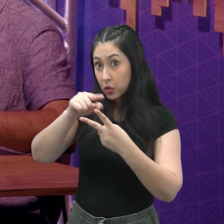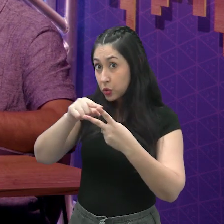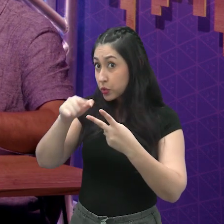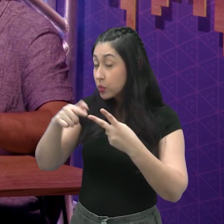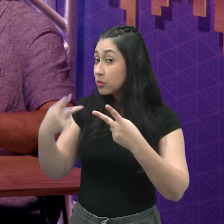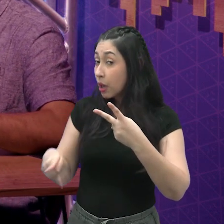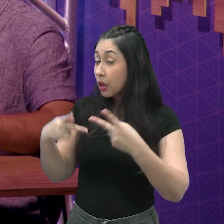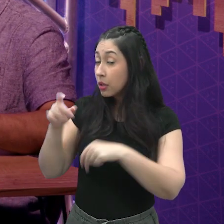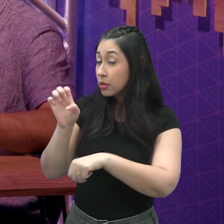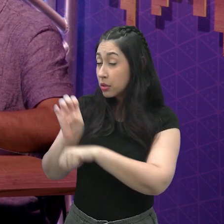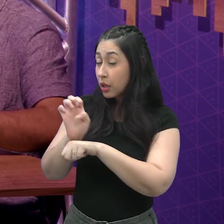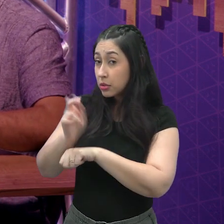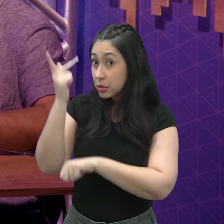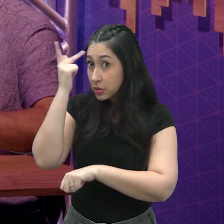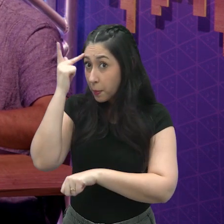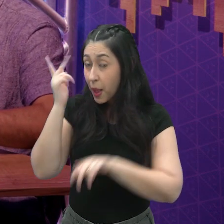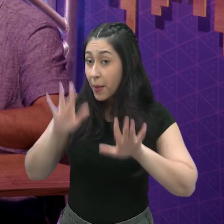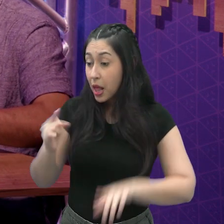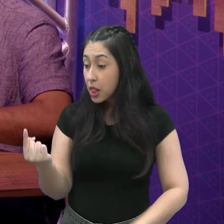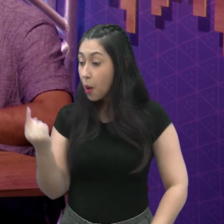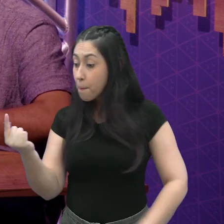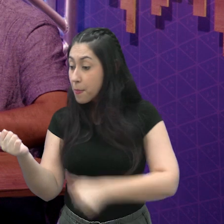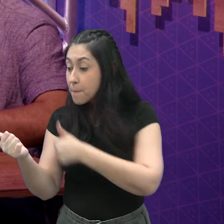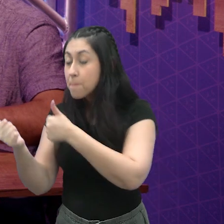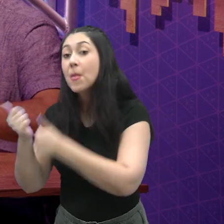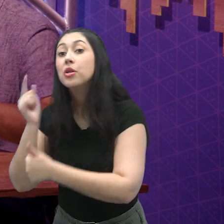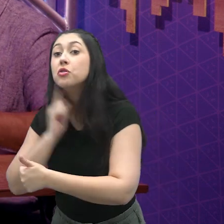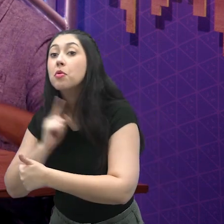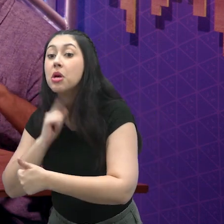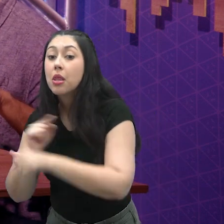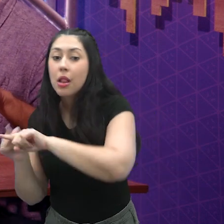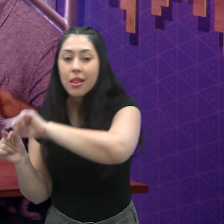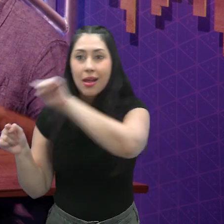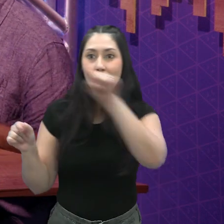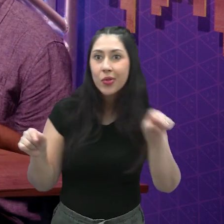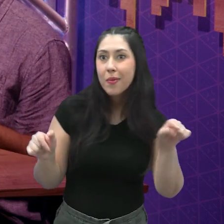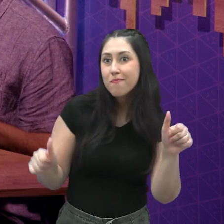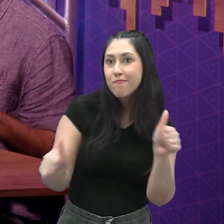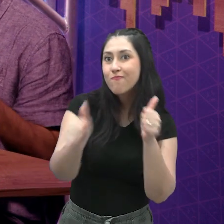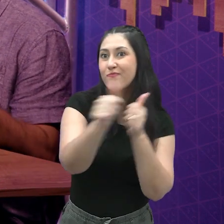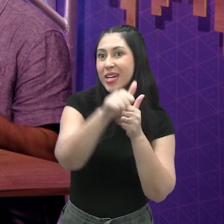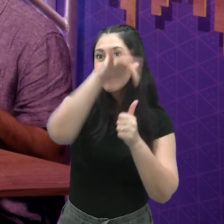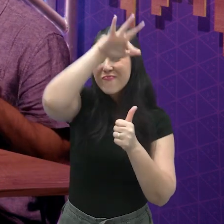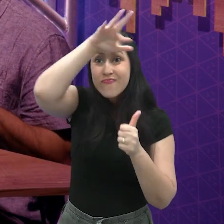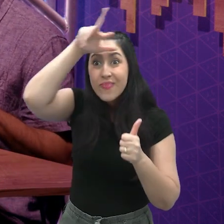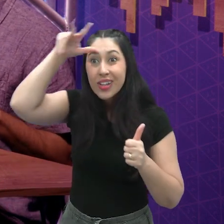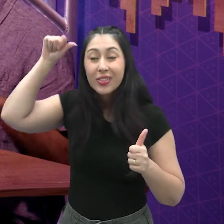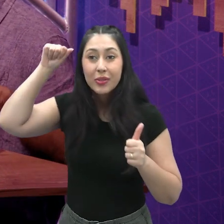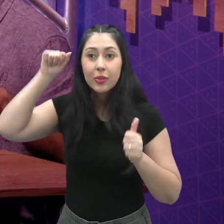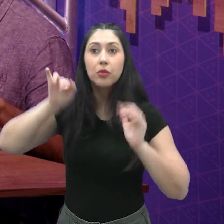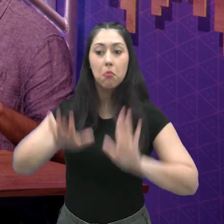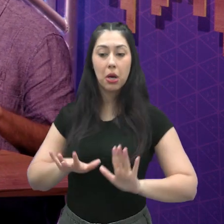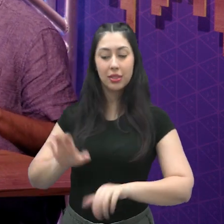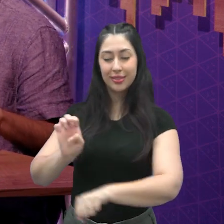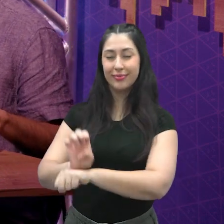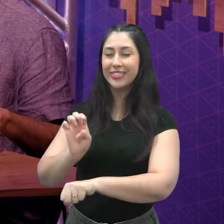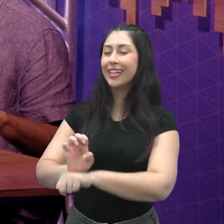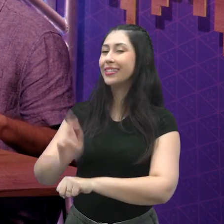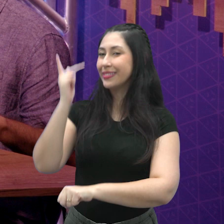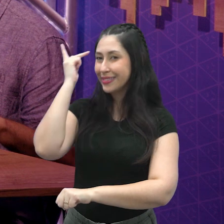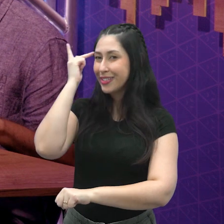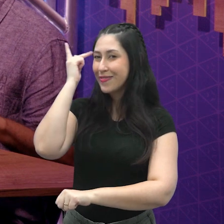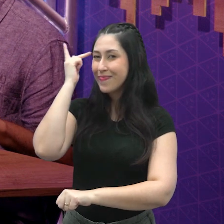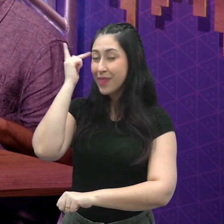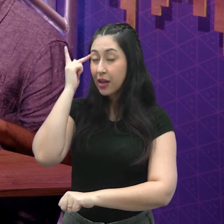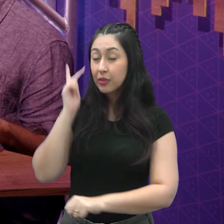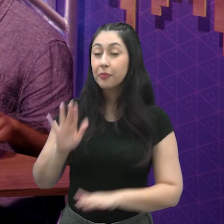uma fica perto de Minas e a outra fica perto do Mato Grosso. Olha isso. Só que dentro do terreno de São Paulo,